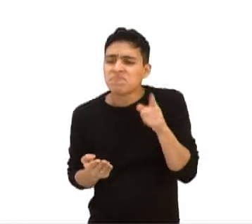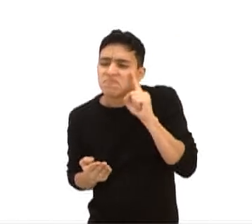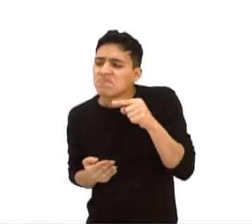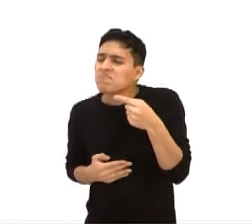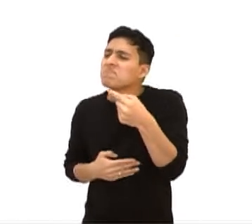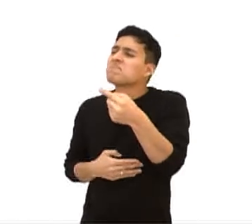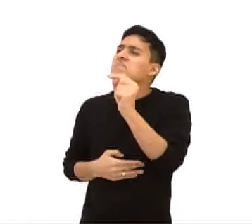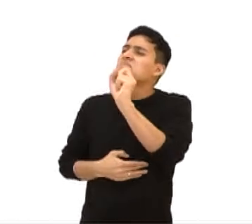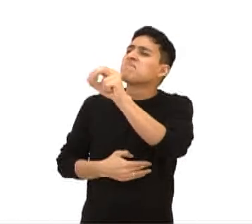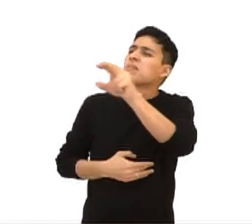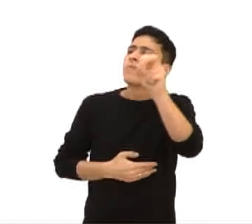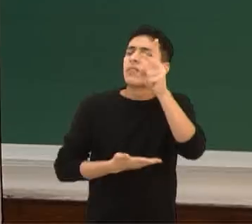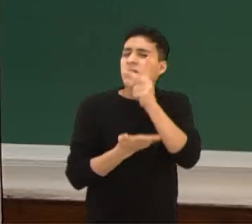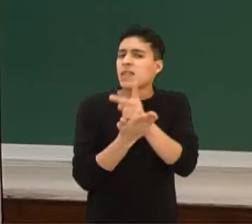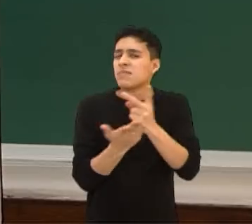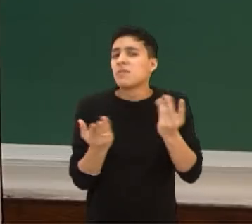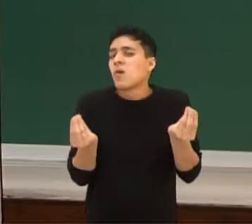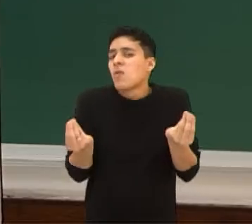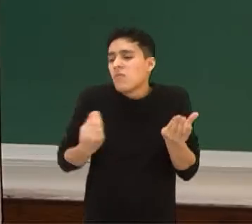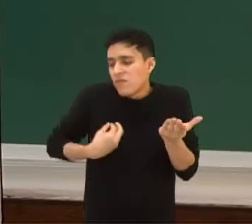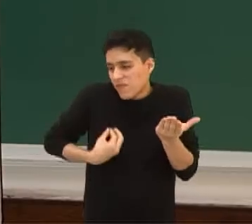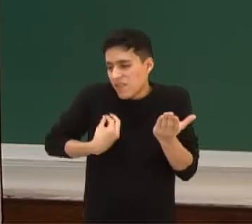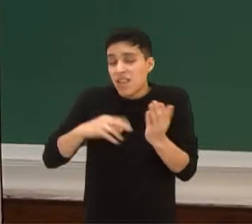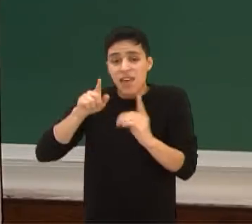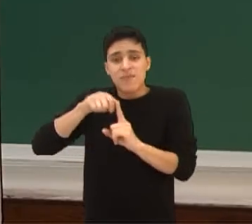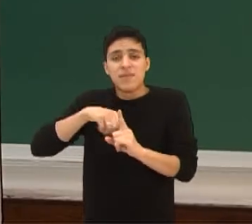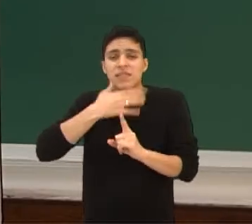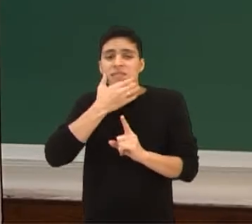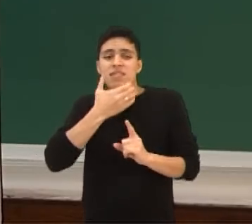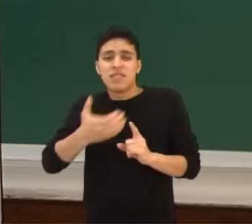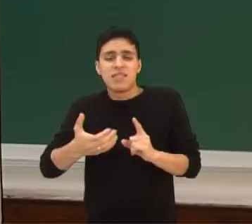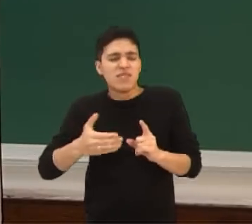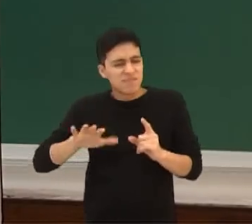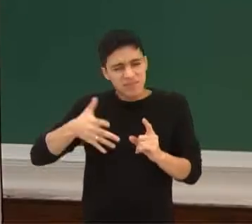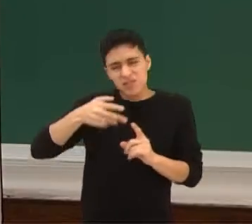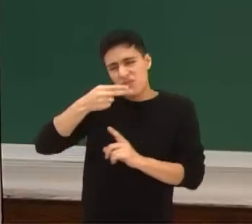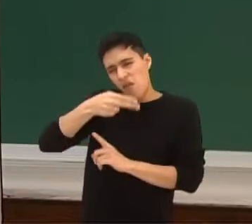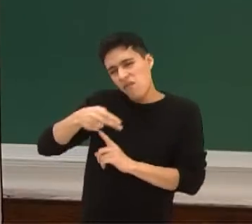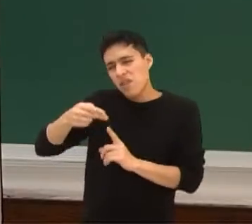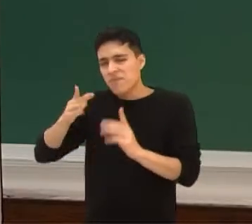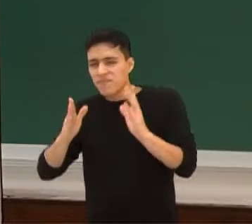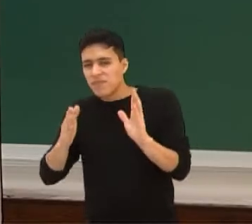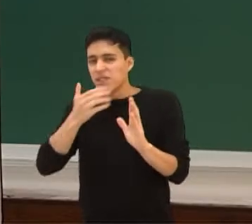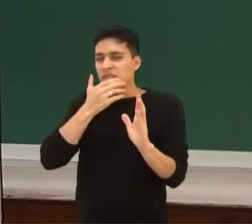cotidiano, ela sempre aparece nas nossas vidas lá no mês de dezembro, final de novembro